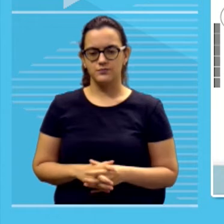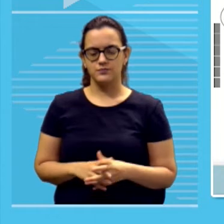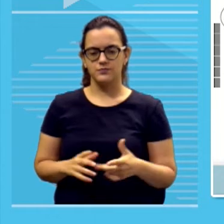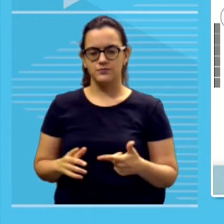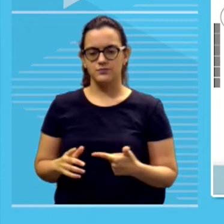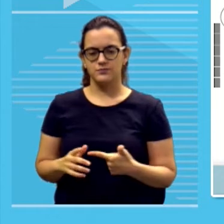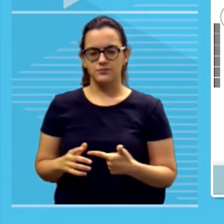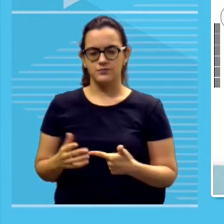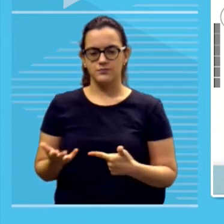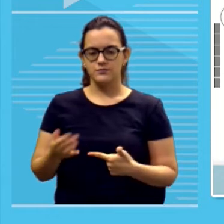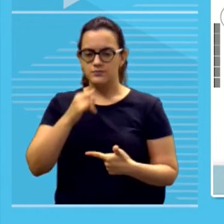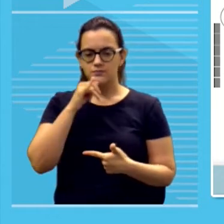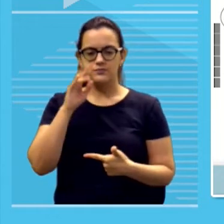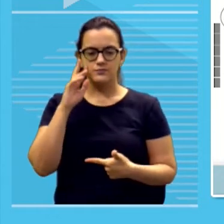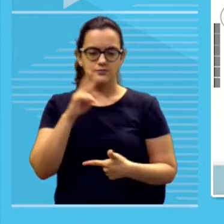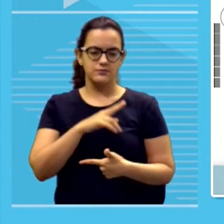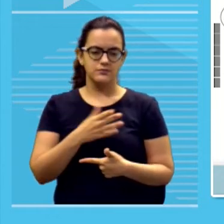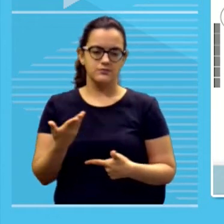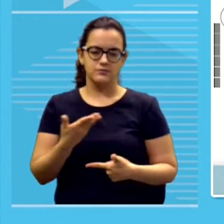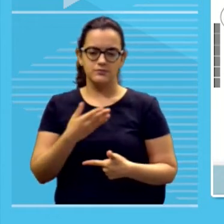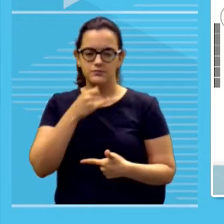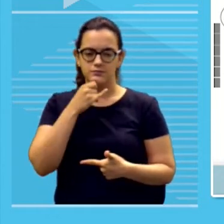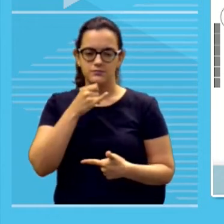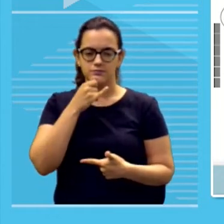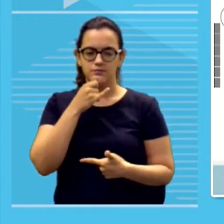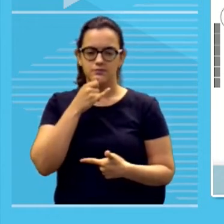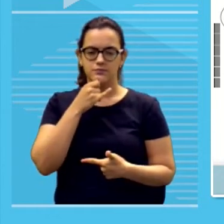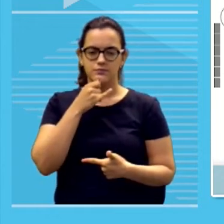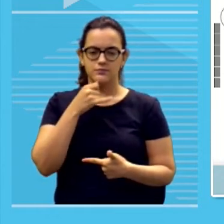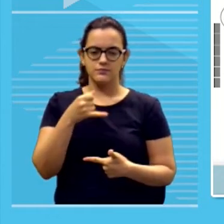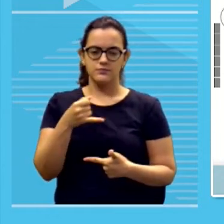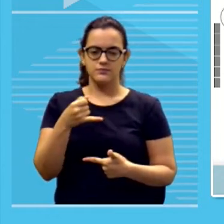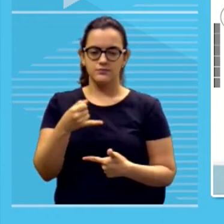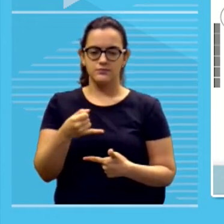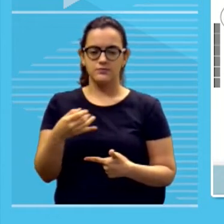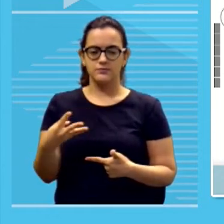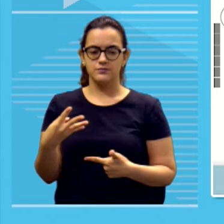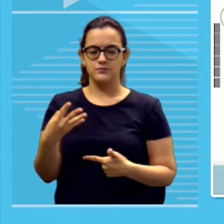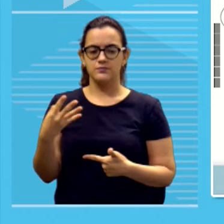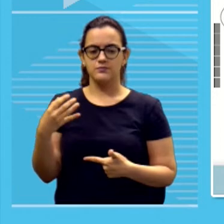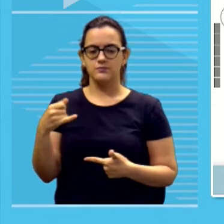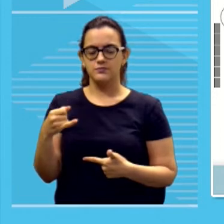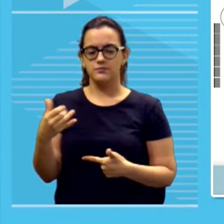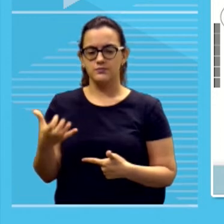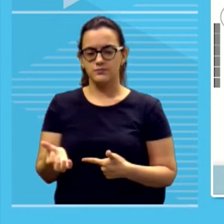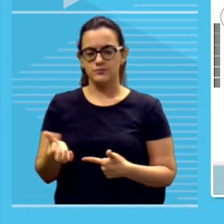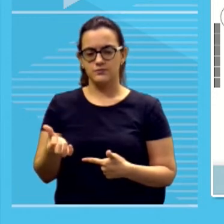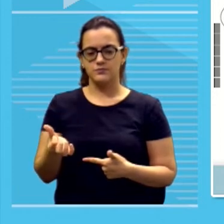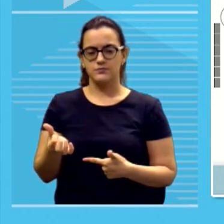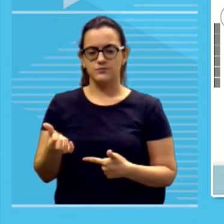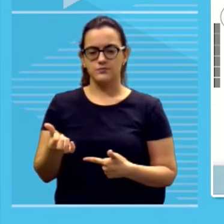ponto a o ponto b -4 - 6 1 2 3 4 -